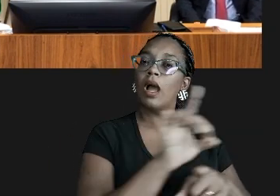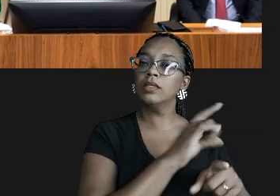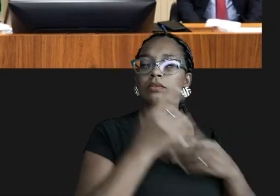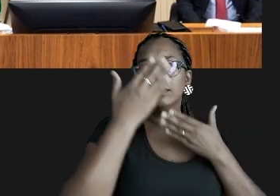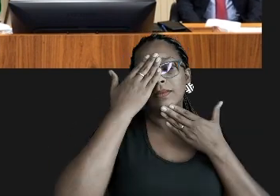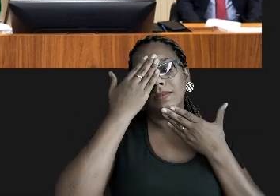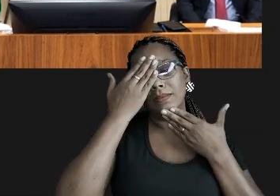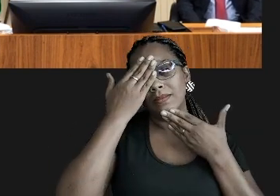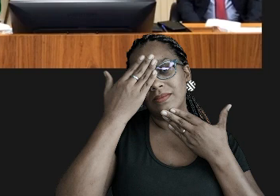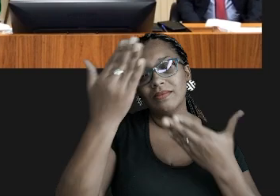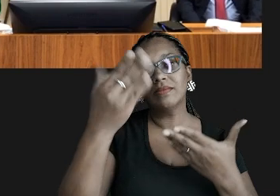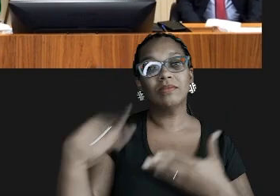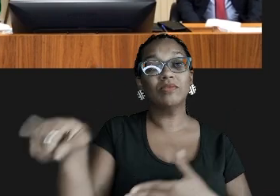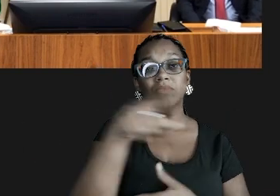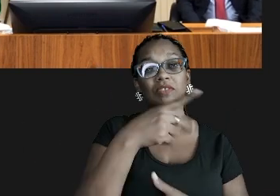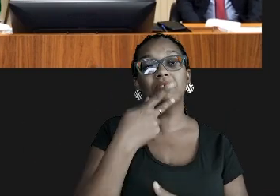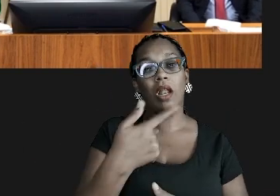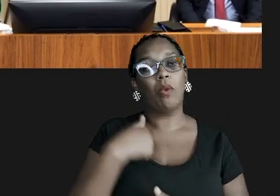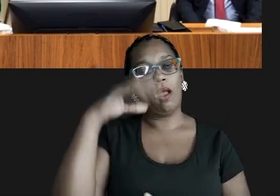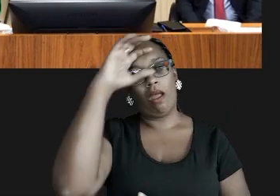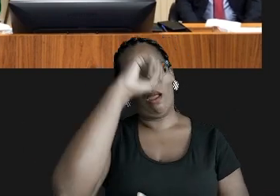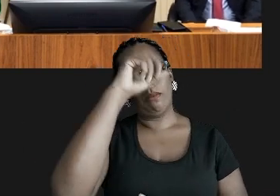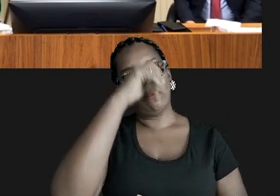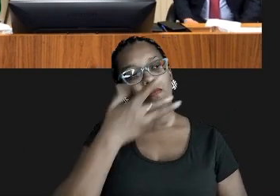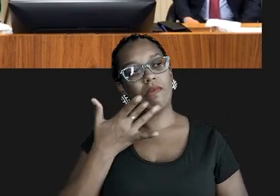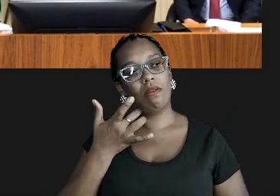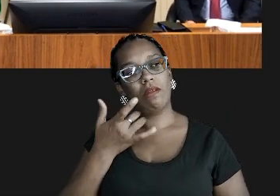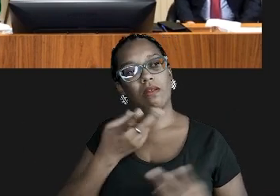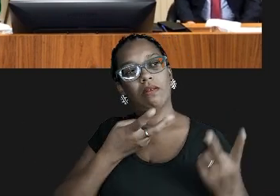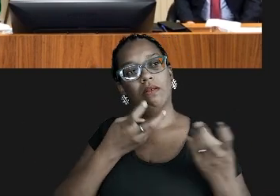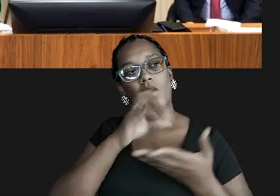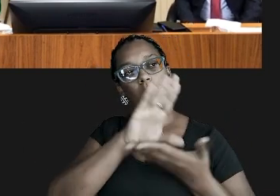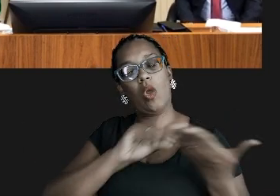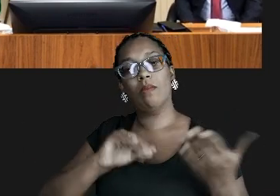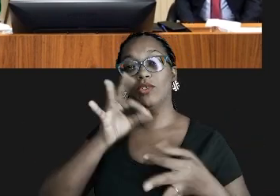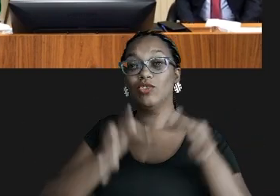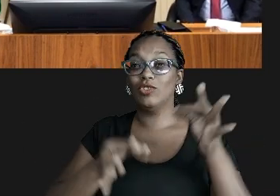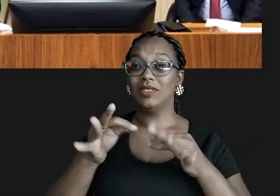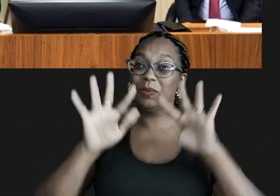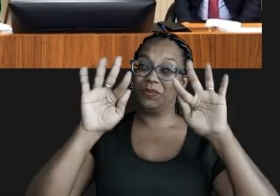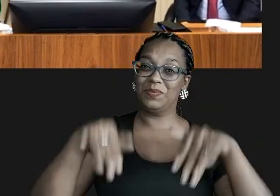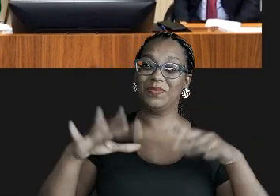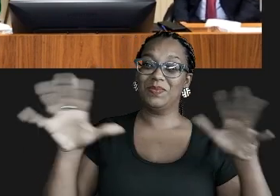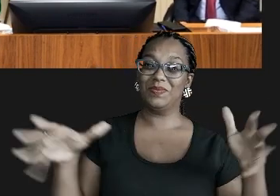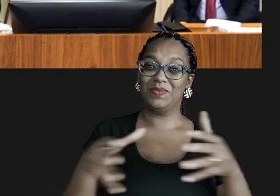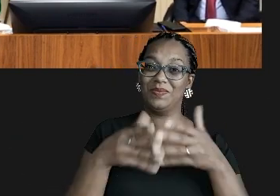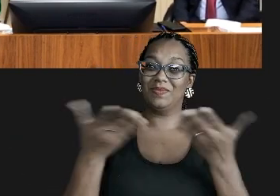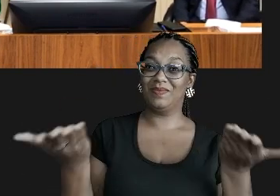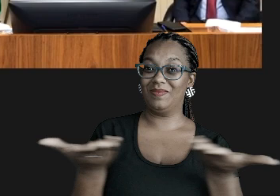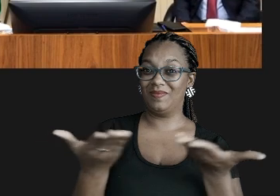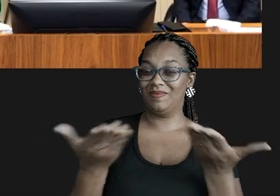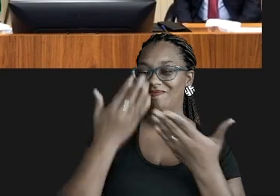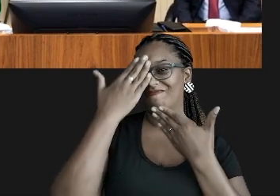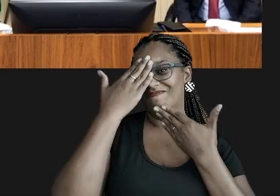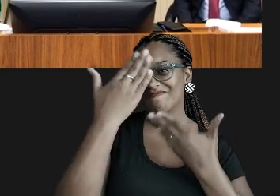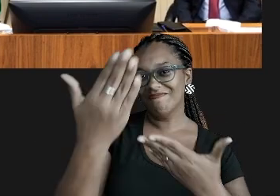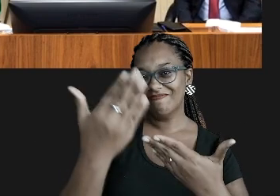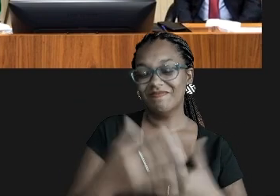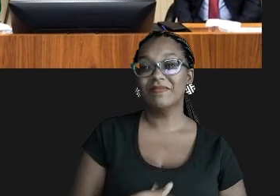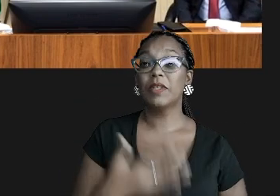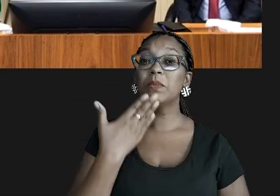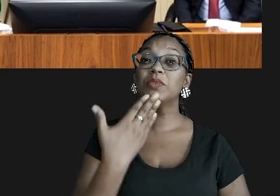eu queria agradecer aos senhores para dizer que isso a gente vai aprendendo com judiciário e com isso eu termino a minha fala agradecendo ao encontro